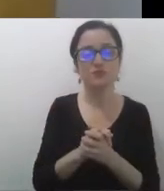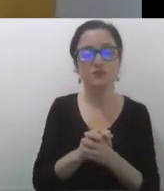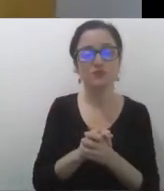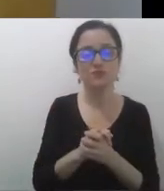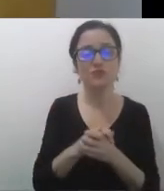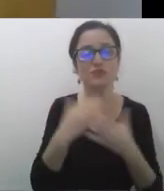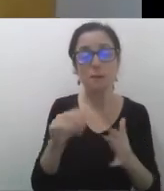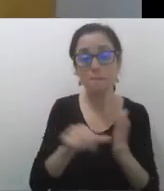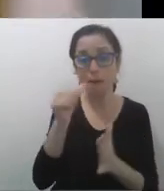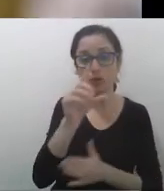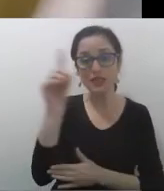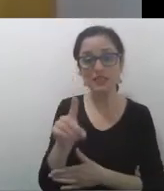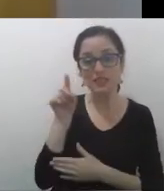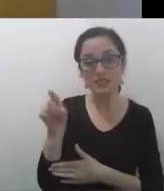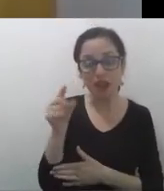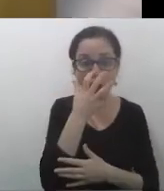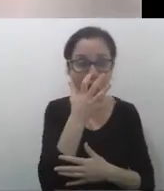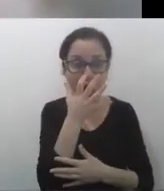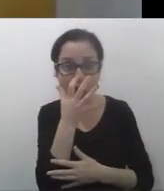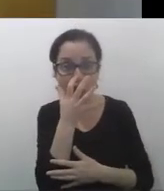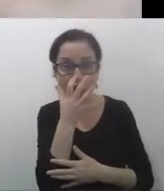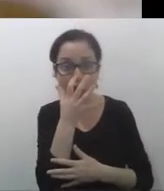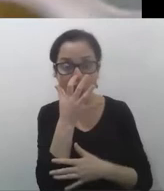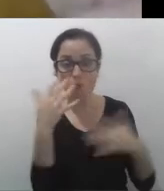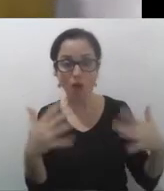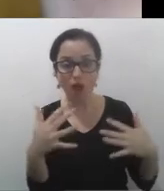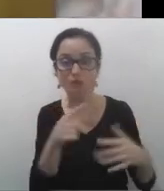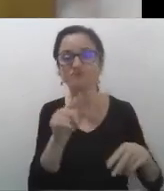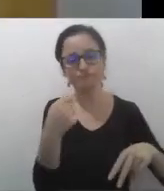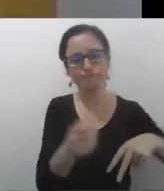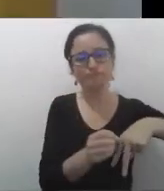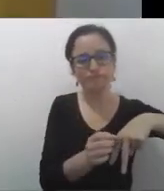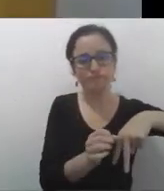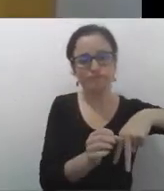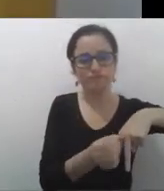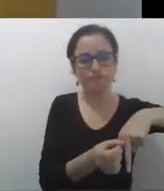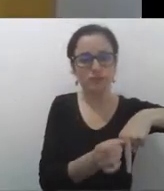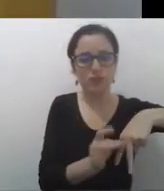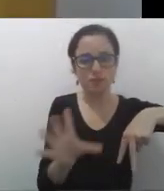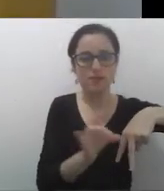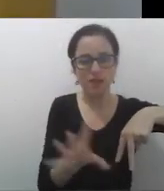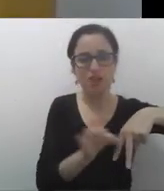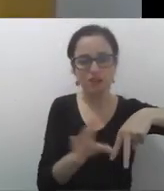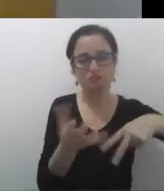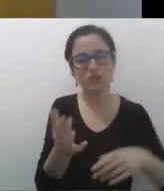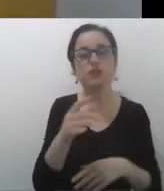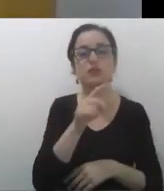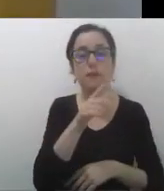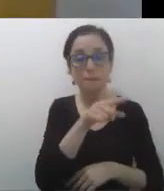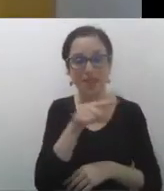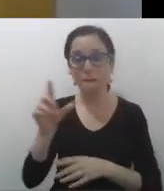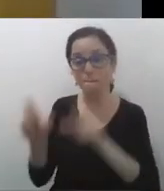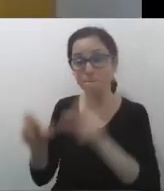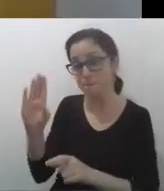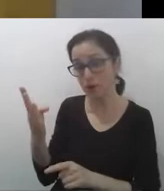Time e foi o primeiro designer, foi um espanto, etc. Ele era um anarco, quer dizer, ele era